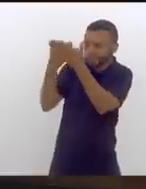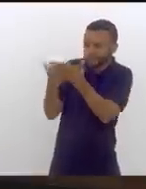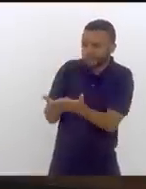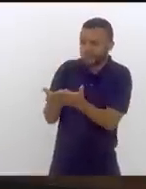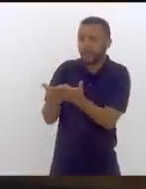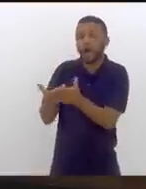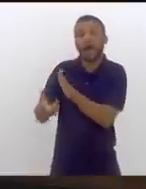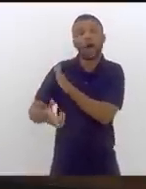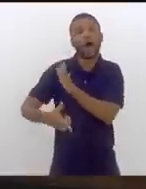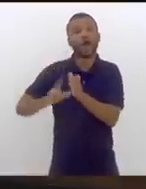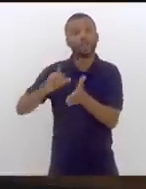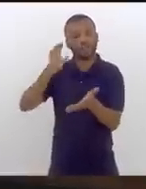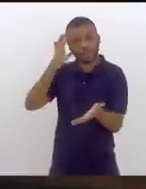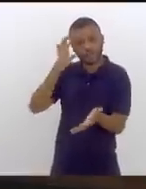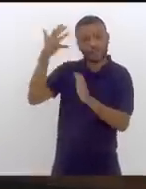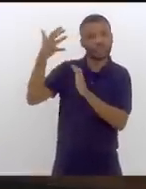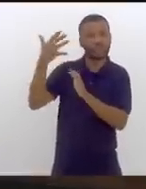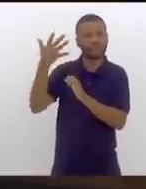corporação